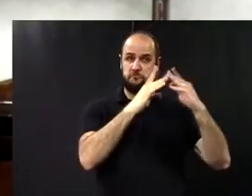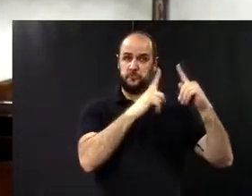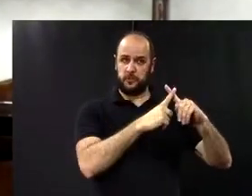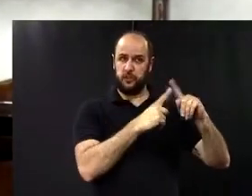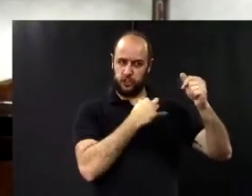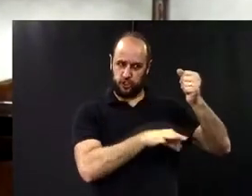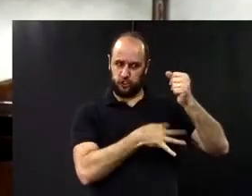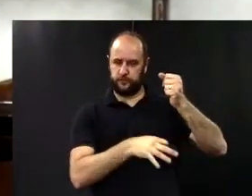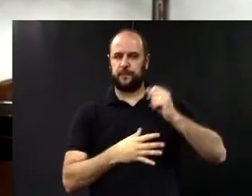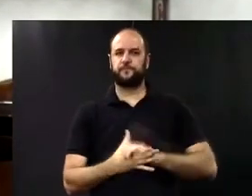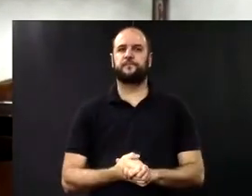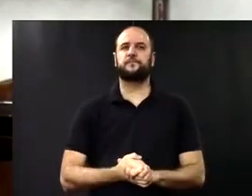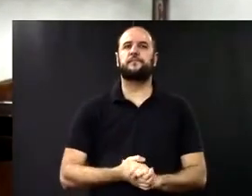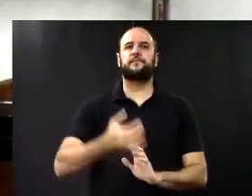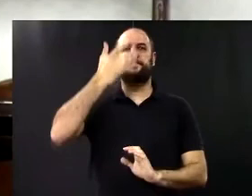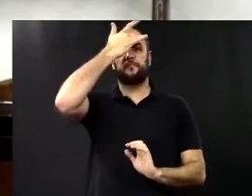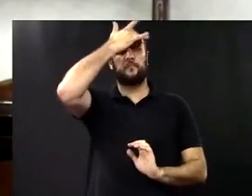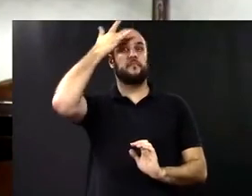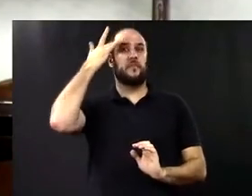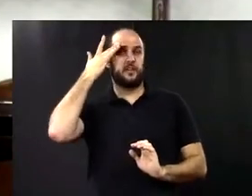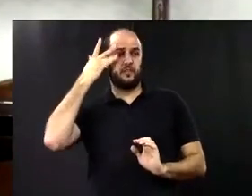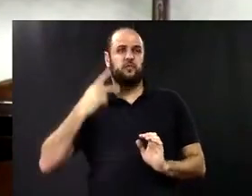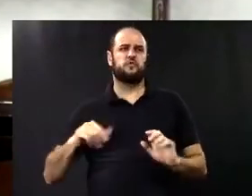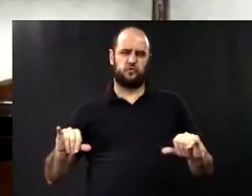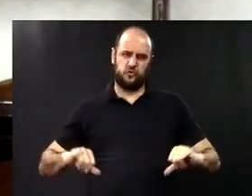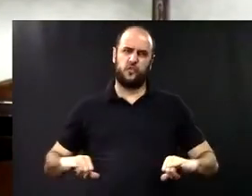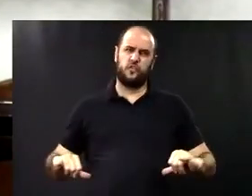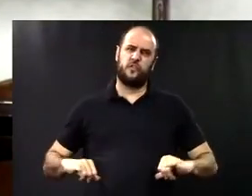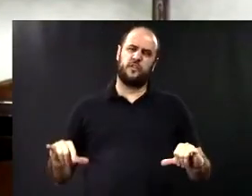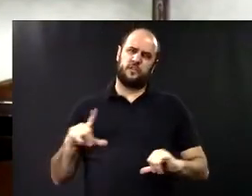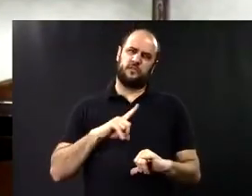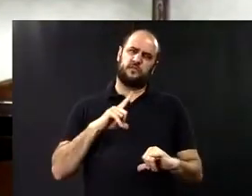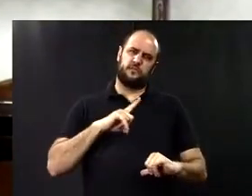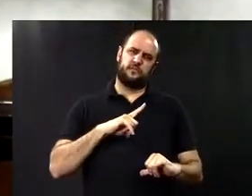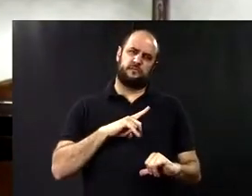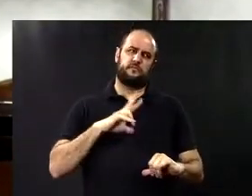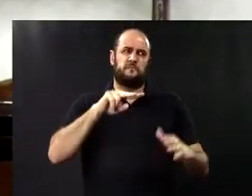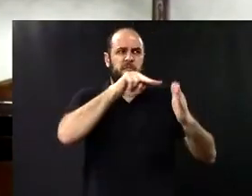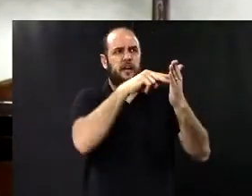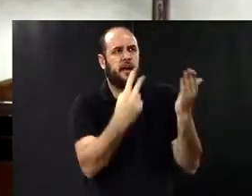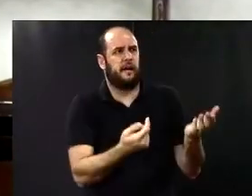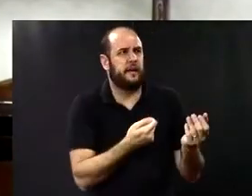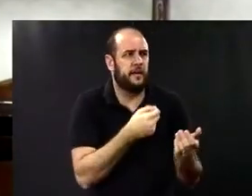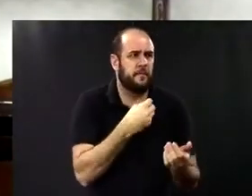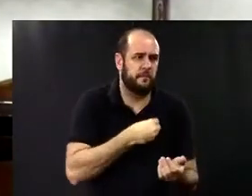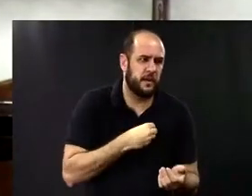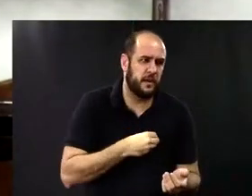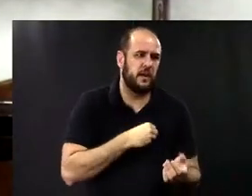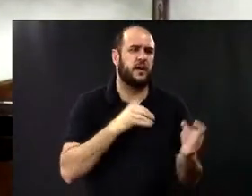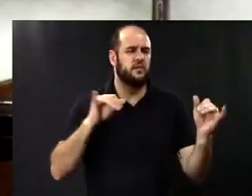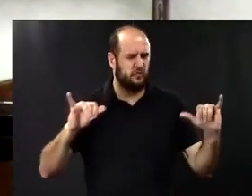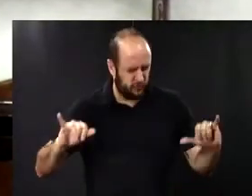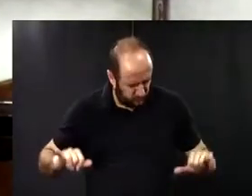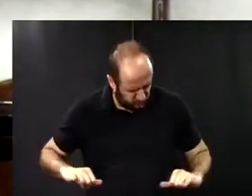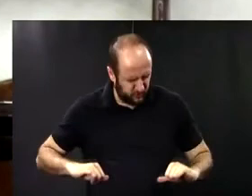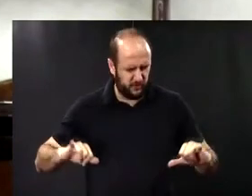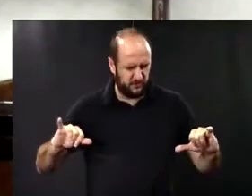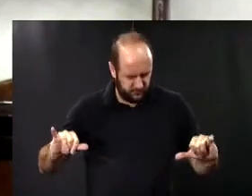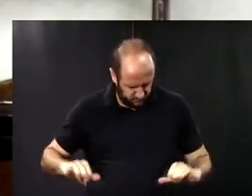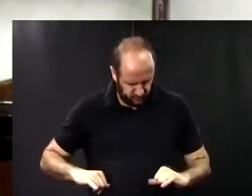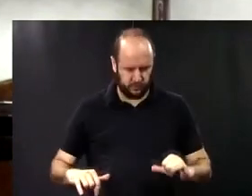A pessoa que está passando por essa dor, ao cair em algum pecado, ela sofre, e sofre muito